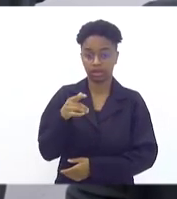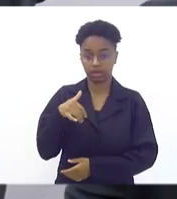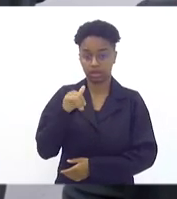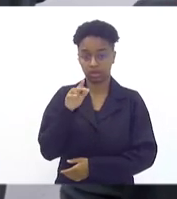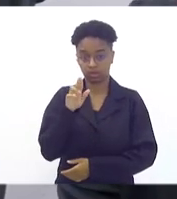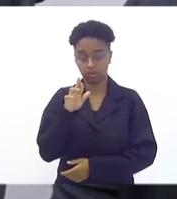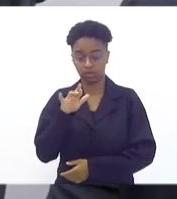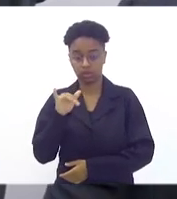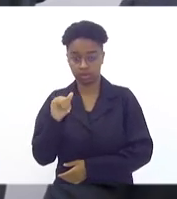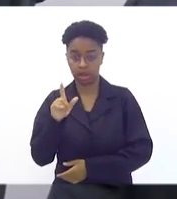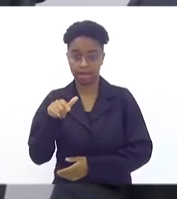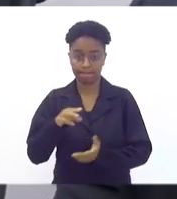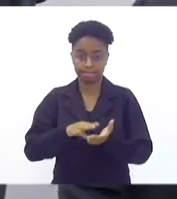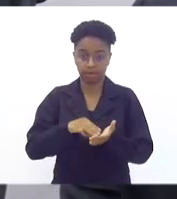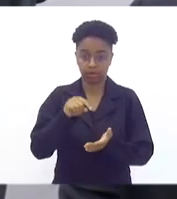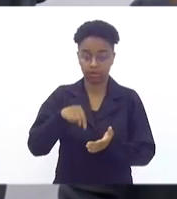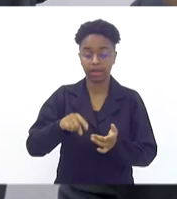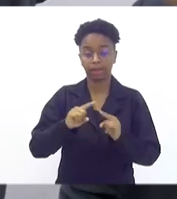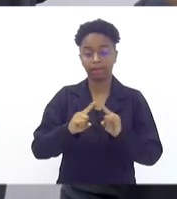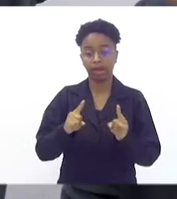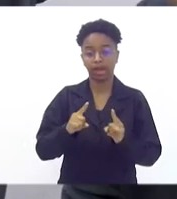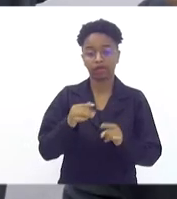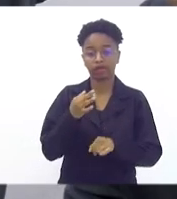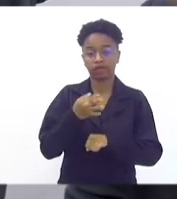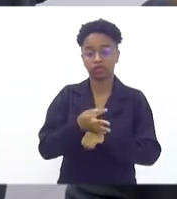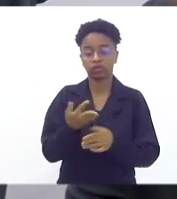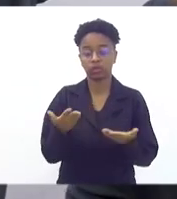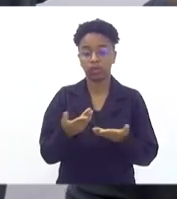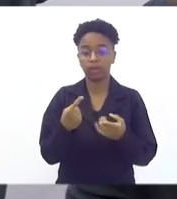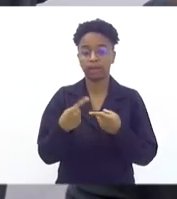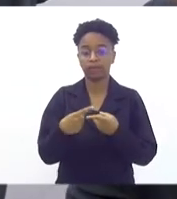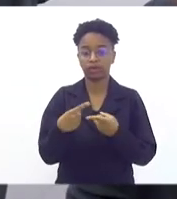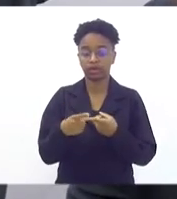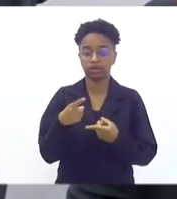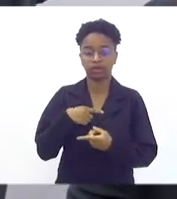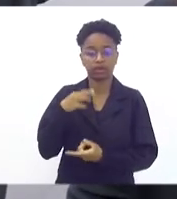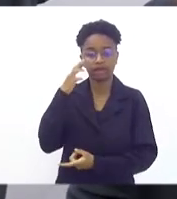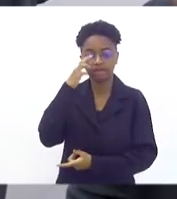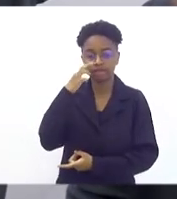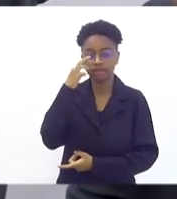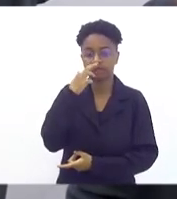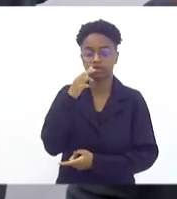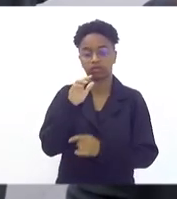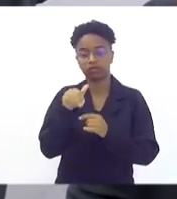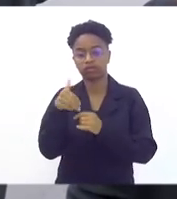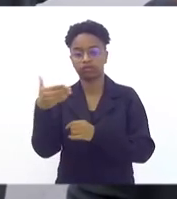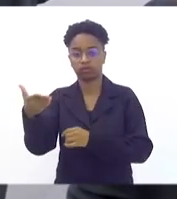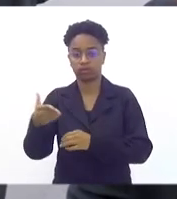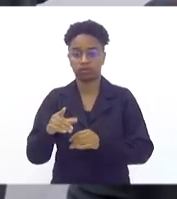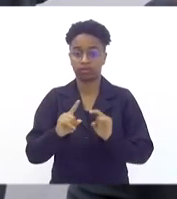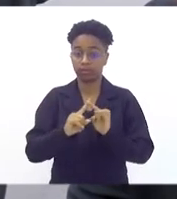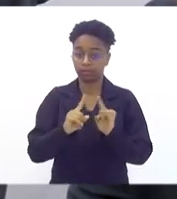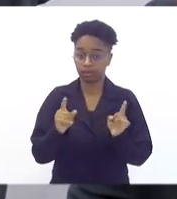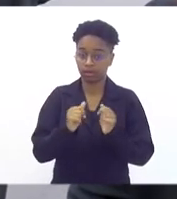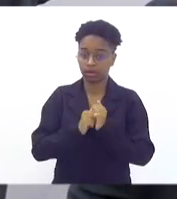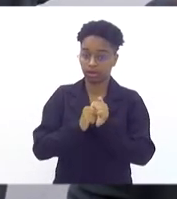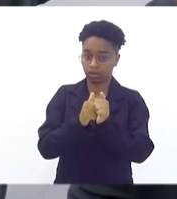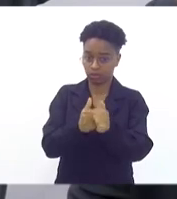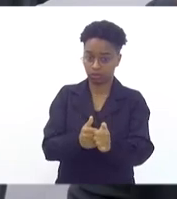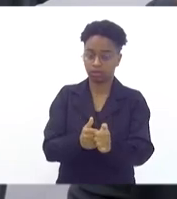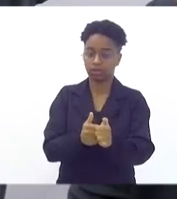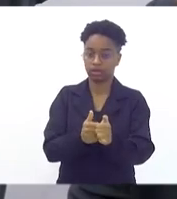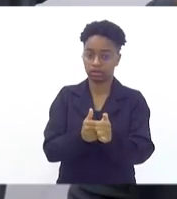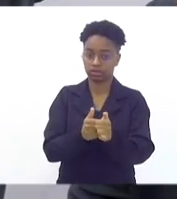titular dessa comissão porque tá realizando uma fiscalização externa mas que está acompanhando aqui